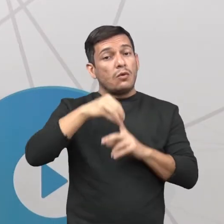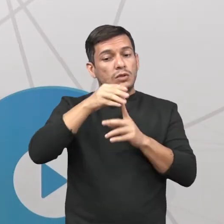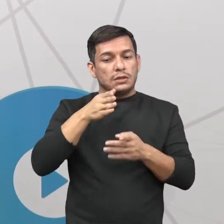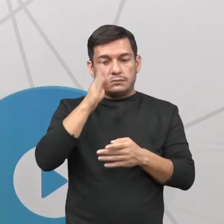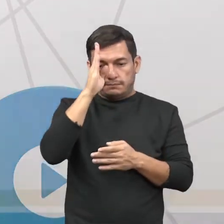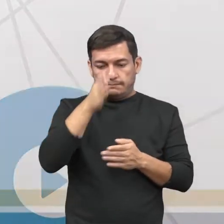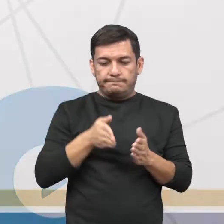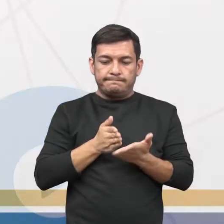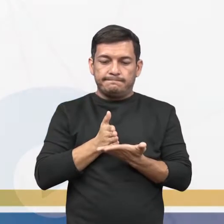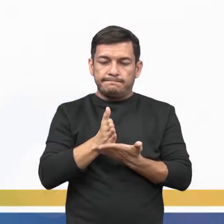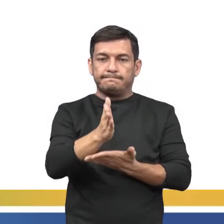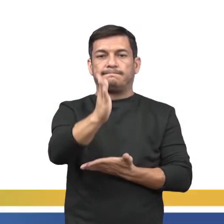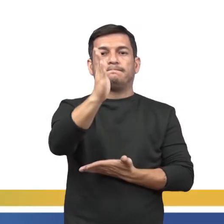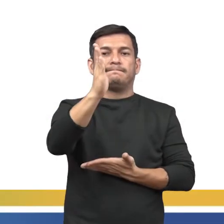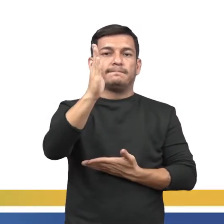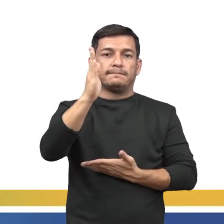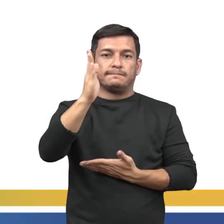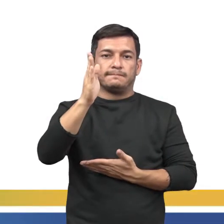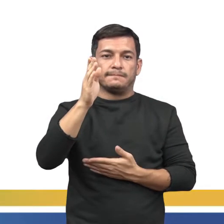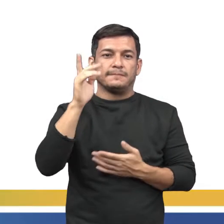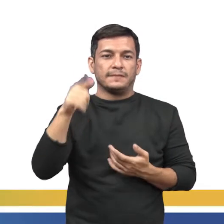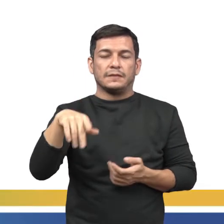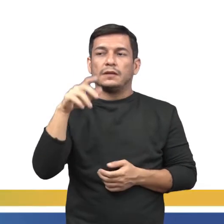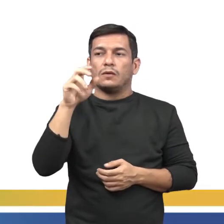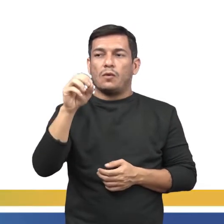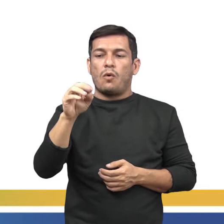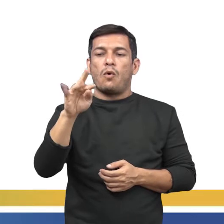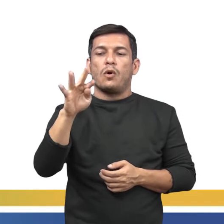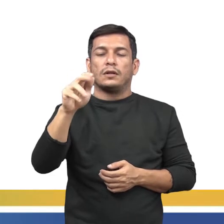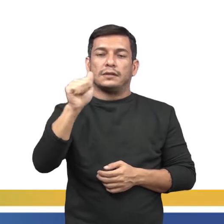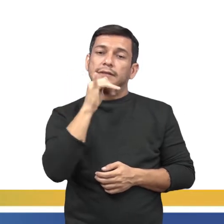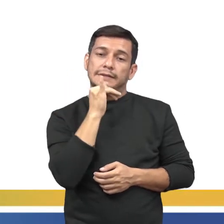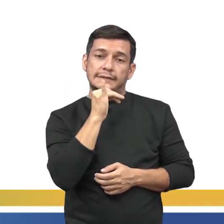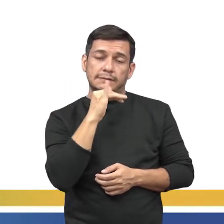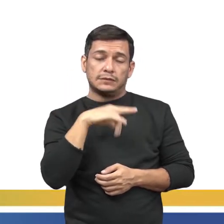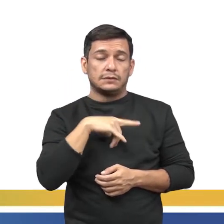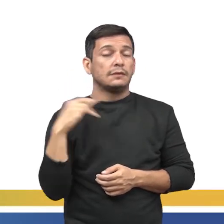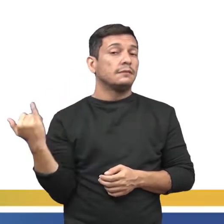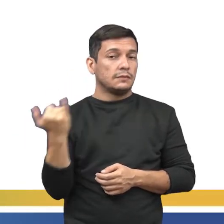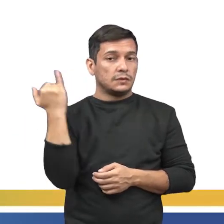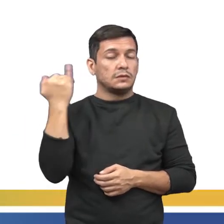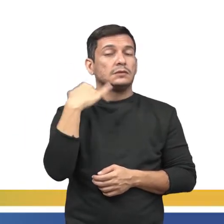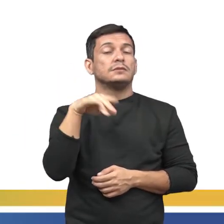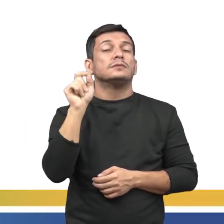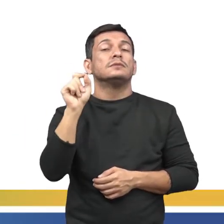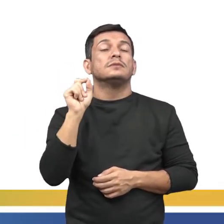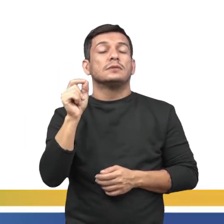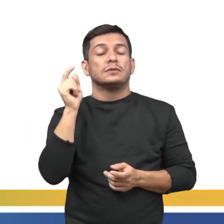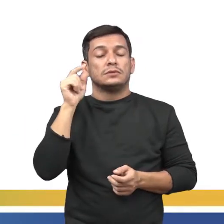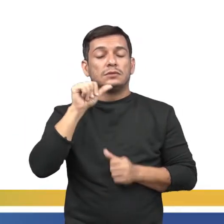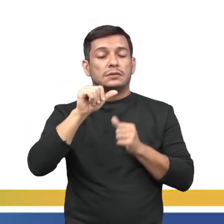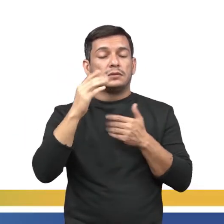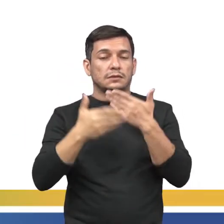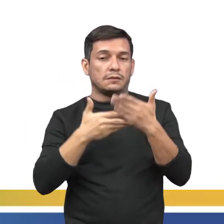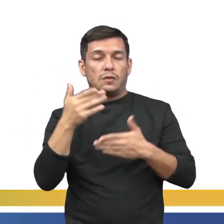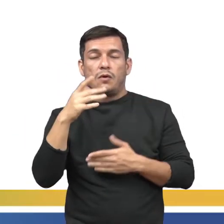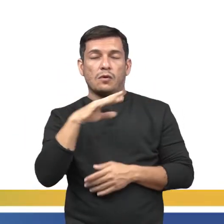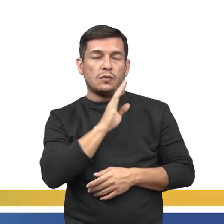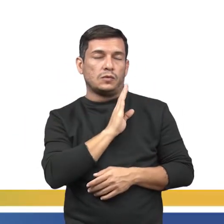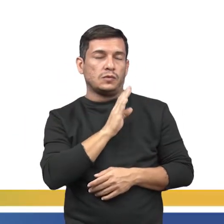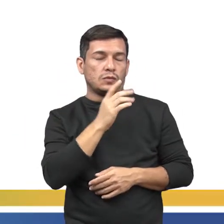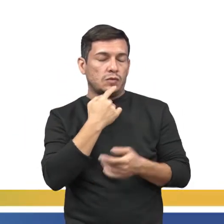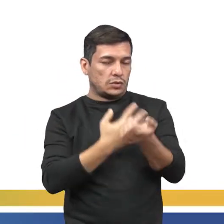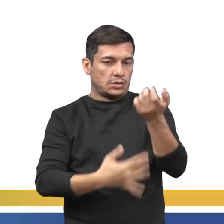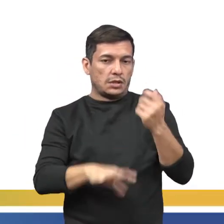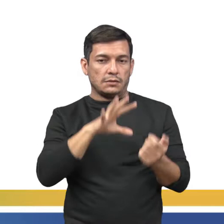direção. Então, a artéria aorta, por exemplo, tem a importante função de transportar o sangue oxigenado do